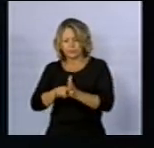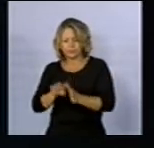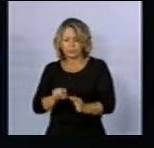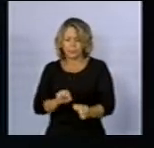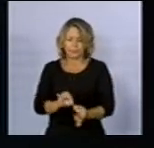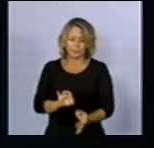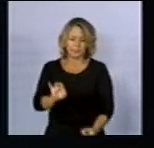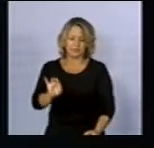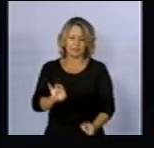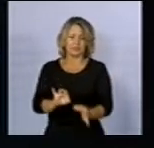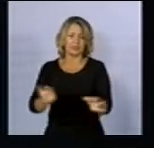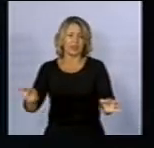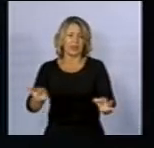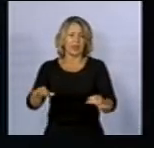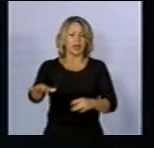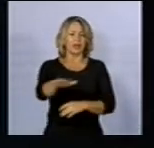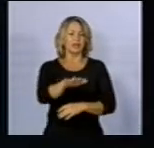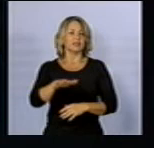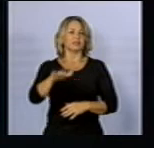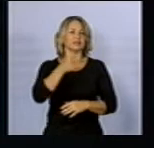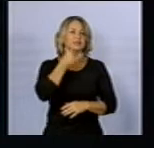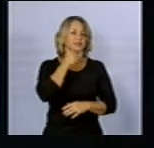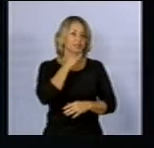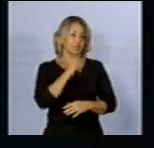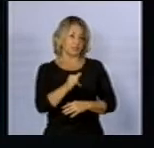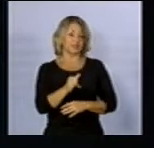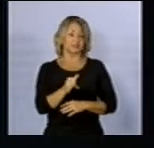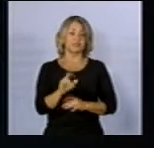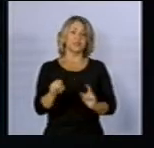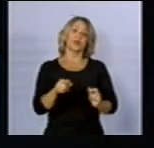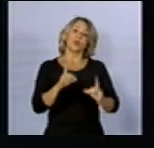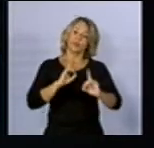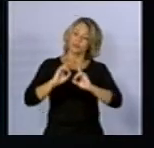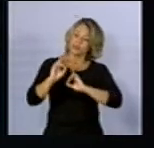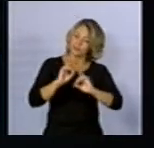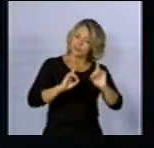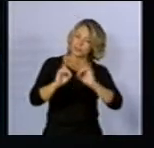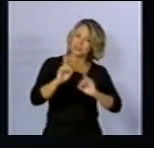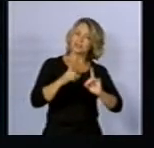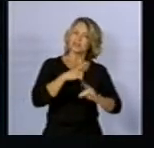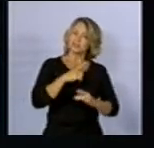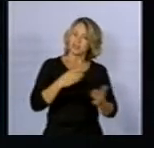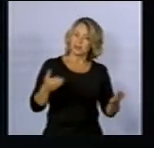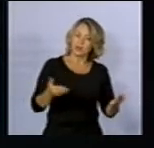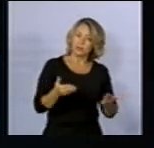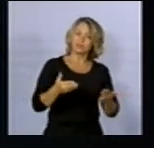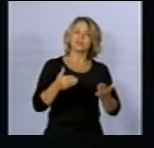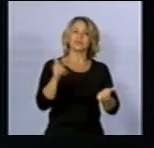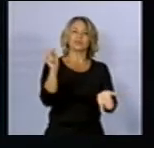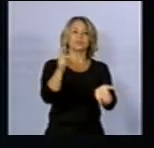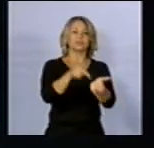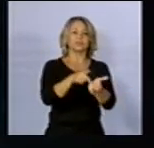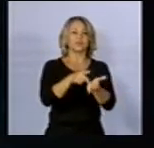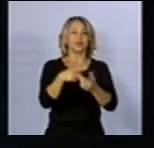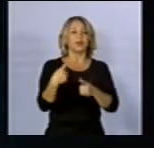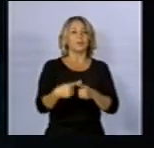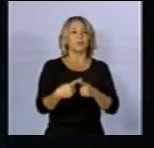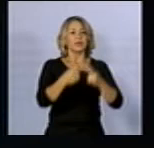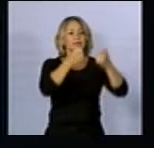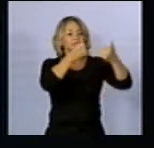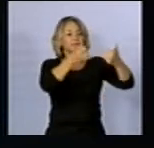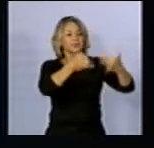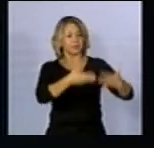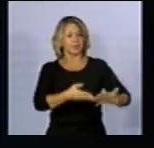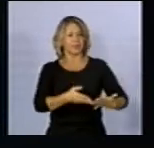magnéticos. E um debate que existe na literatura é exatamente sobre isso, porque